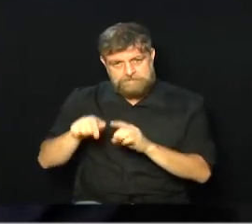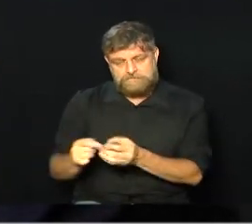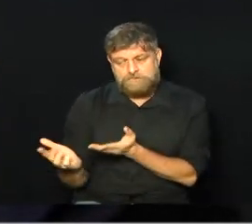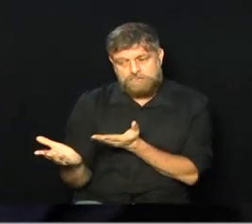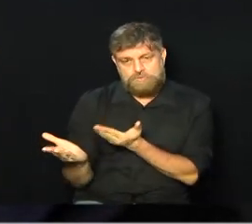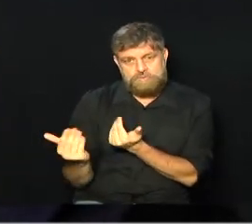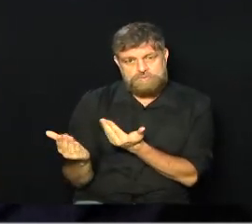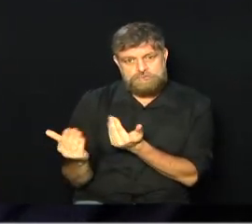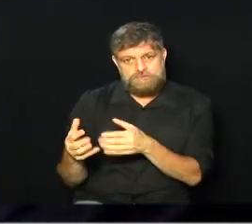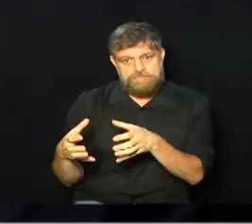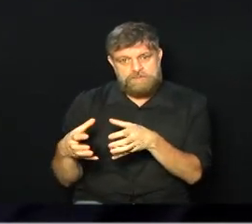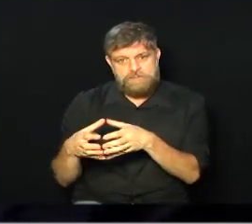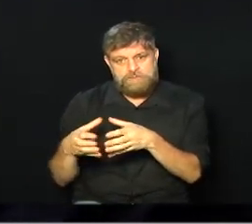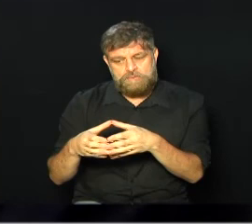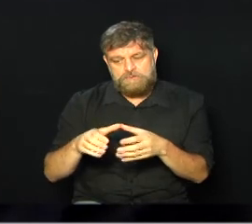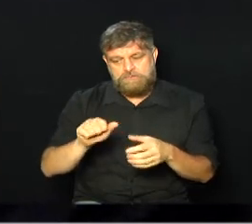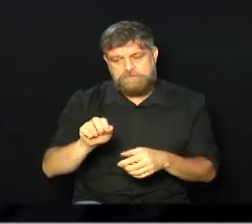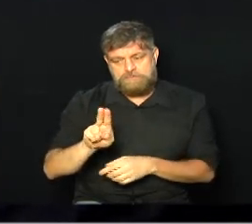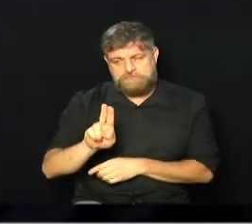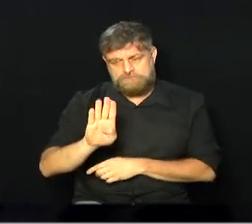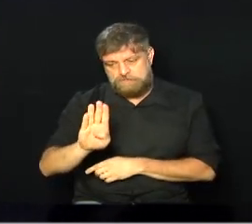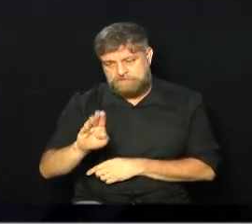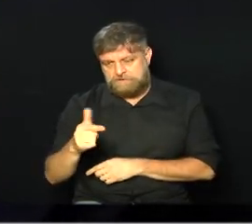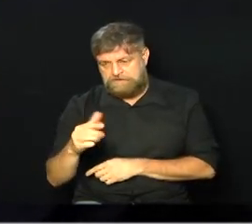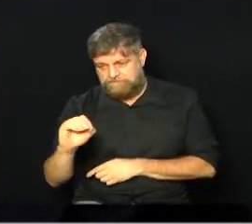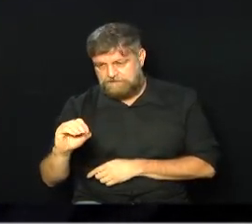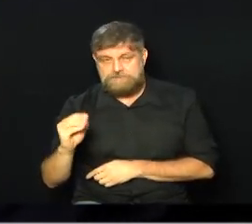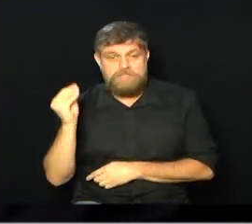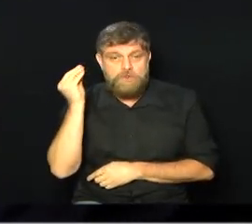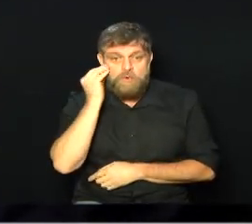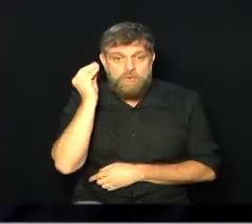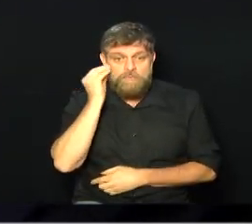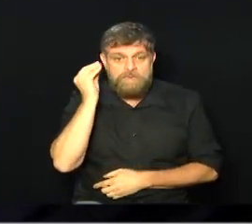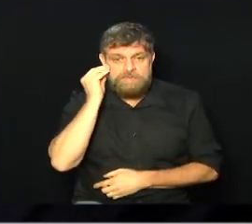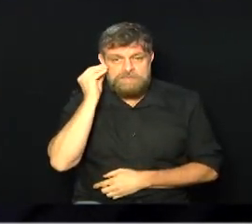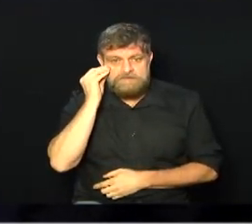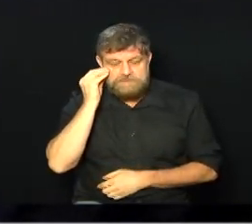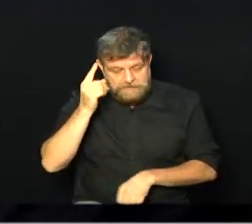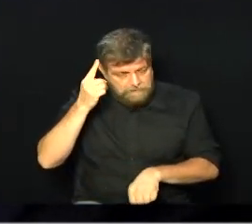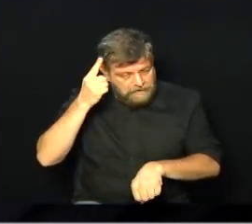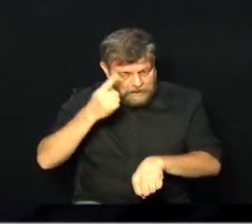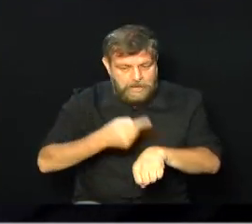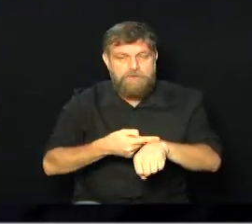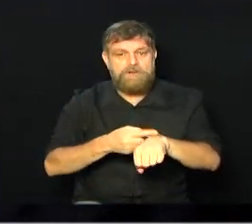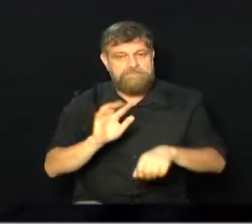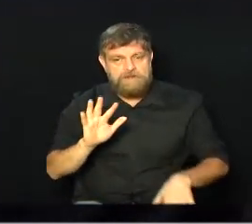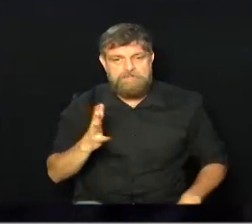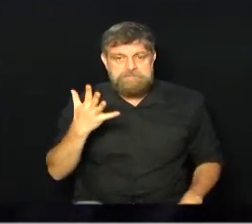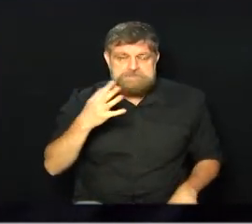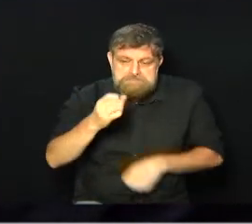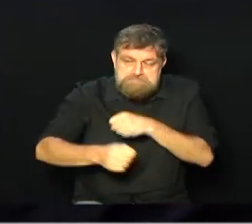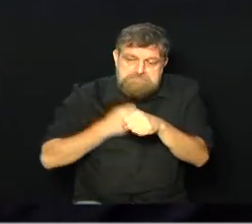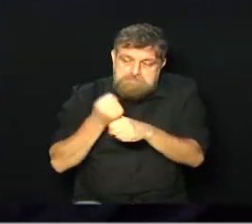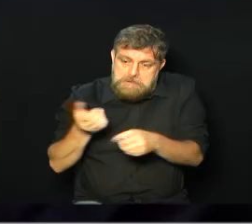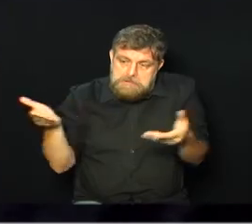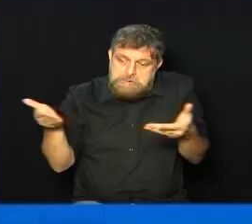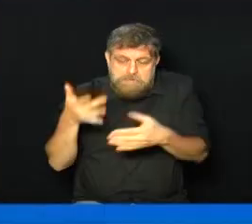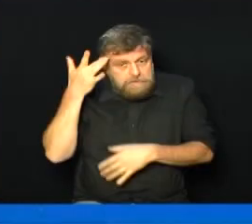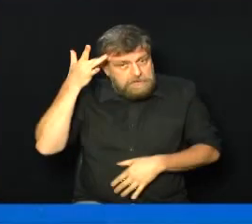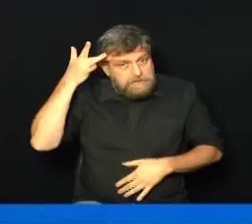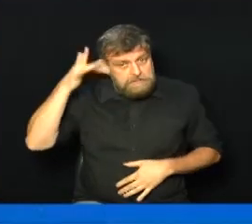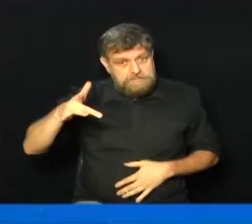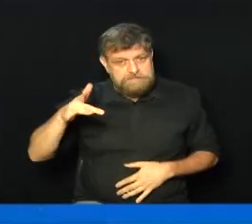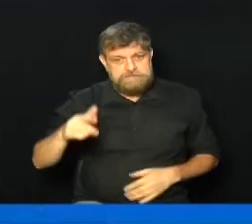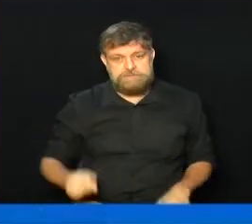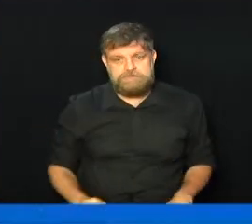Sub-20 e esperando minha oportunidade que ela vai chegar, não sei se seja esse ano, no outro. Eu acho que